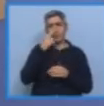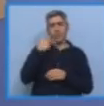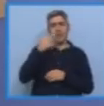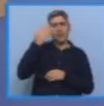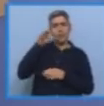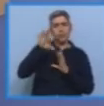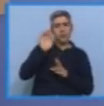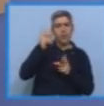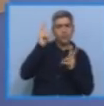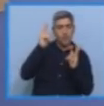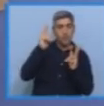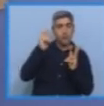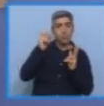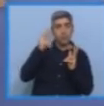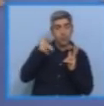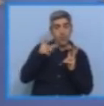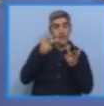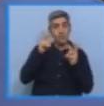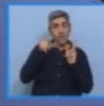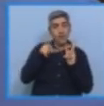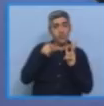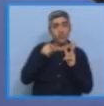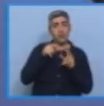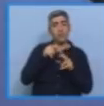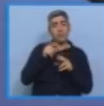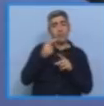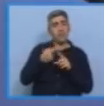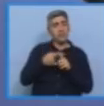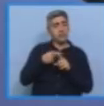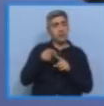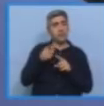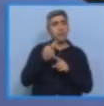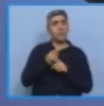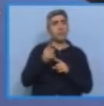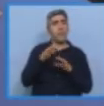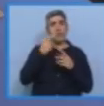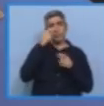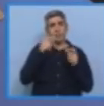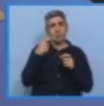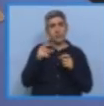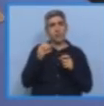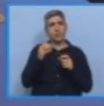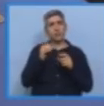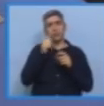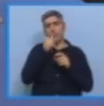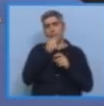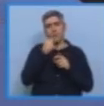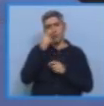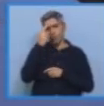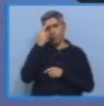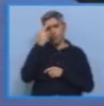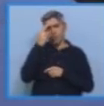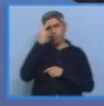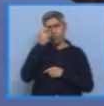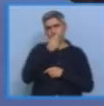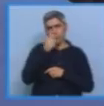a liberdade. Ora, o argumento da liberdade é um argumento muito interessante, porque qualquer pessoa que tenha estado num estado de sofrimento, e